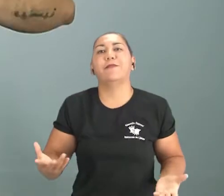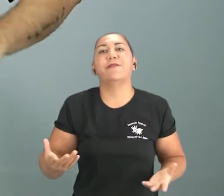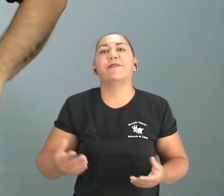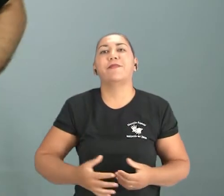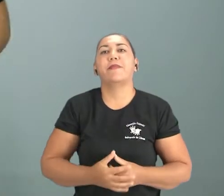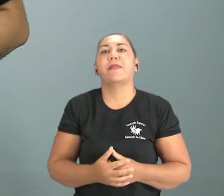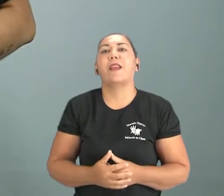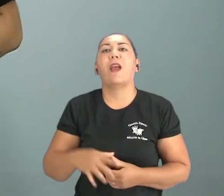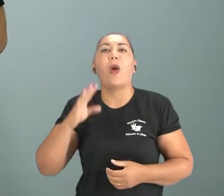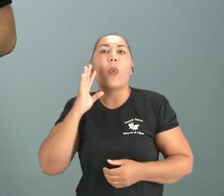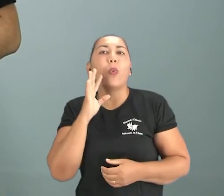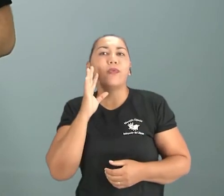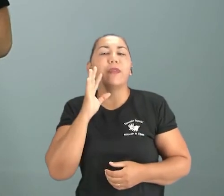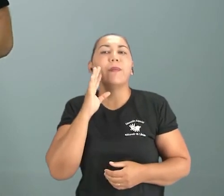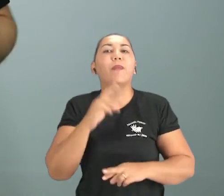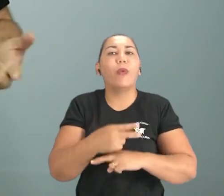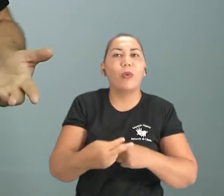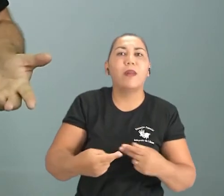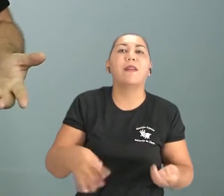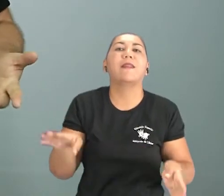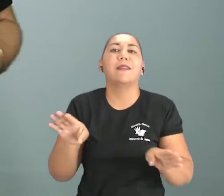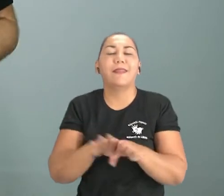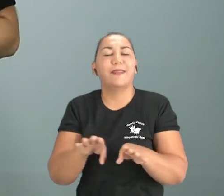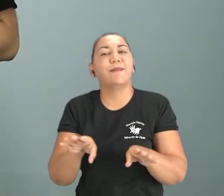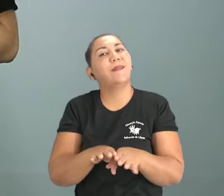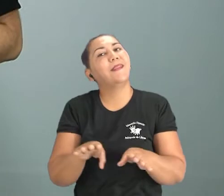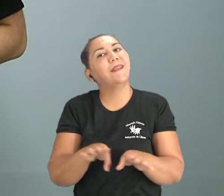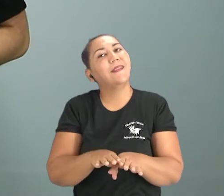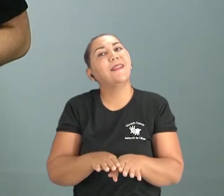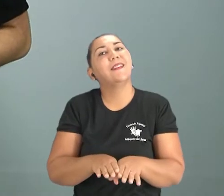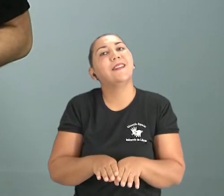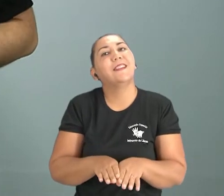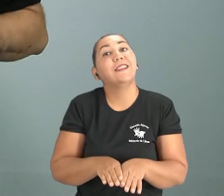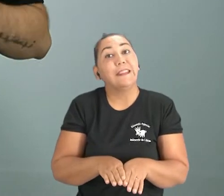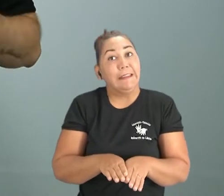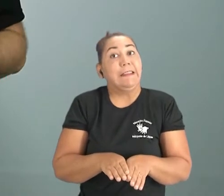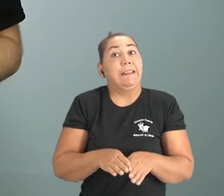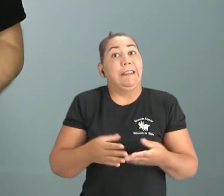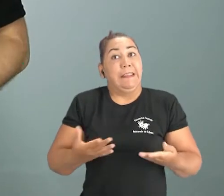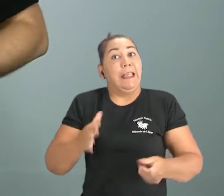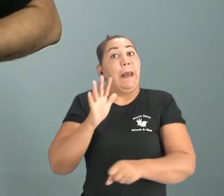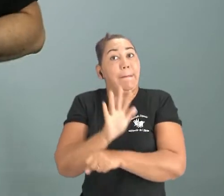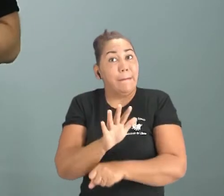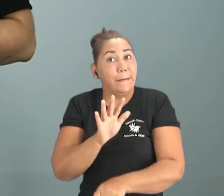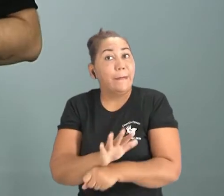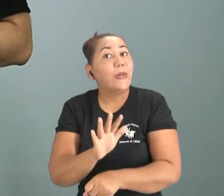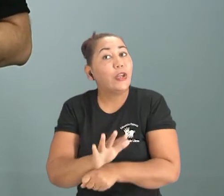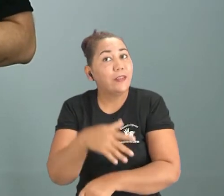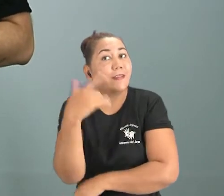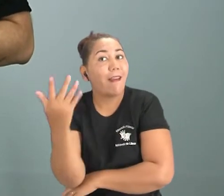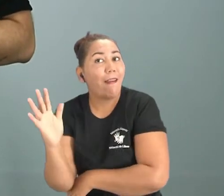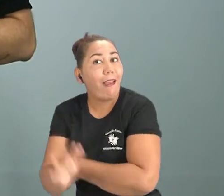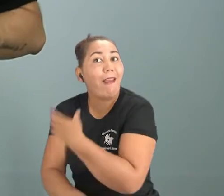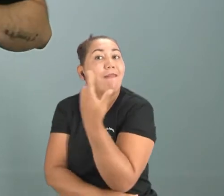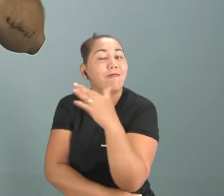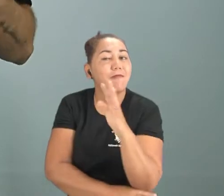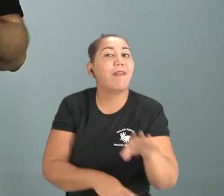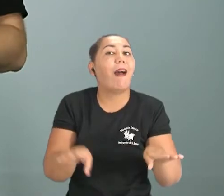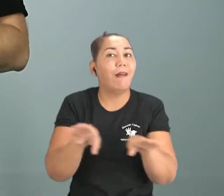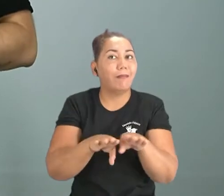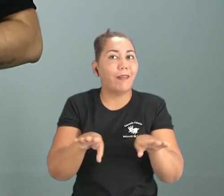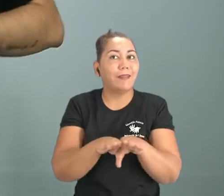Tá vendo como a gente queima nessa se fala mal dele ele não pensa ele protege a mata também